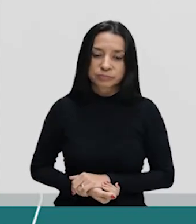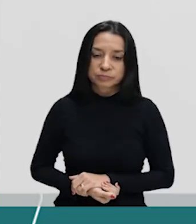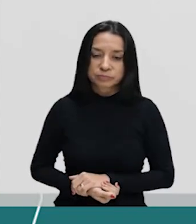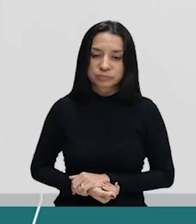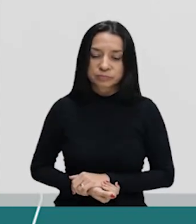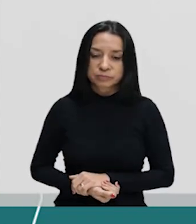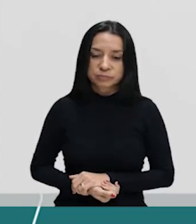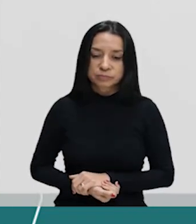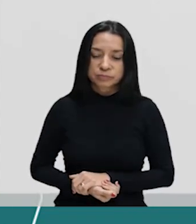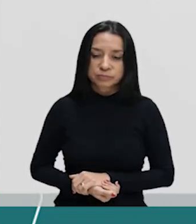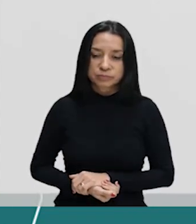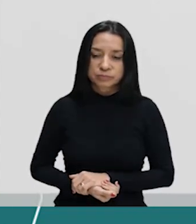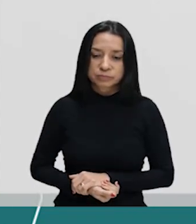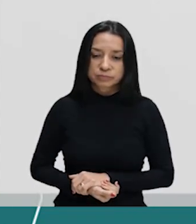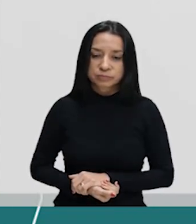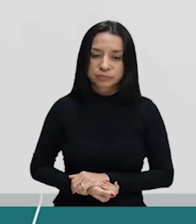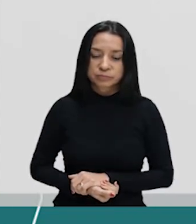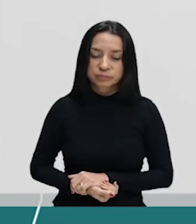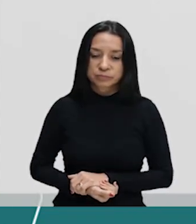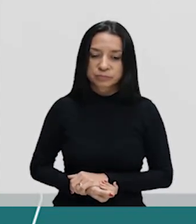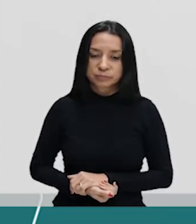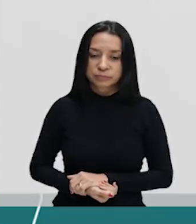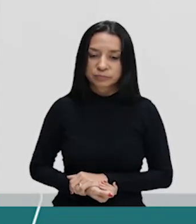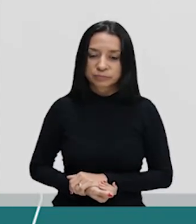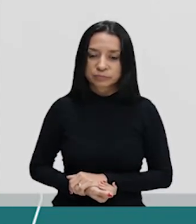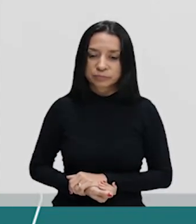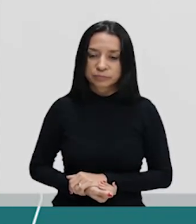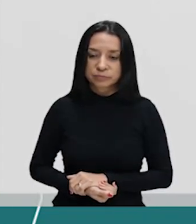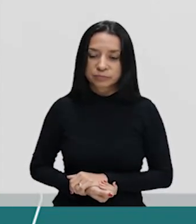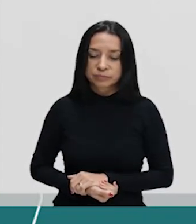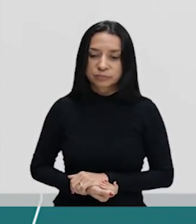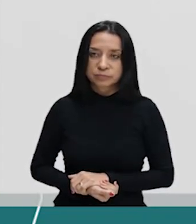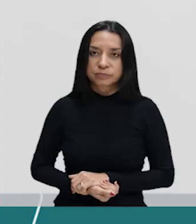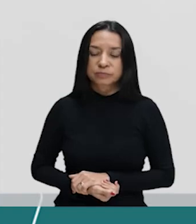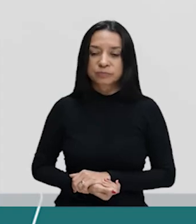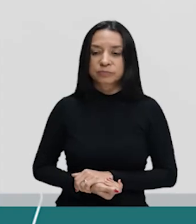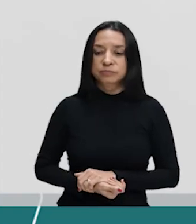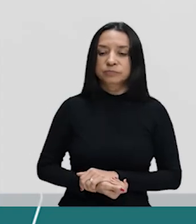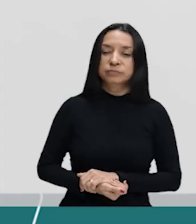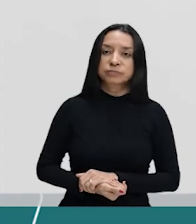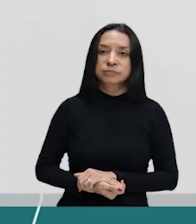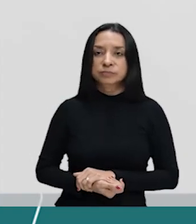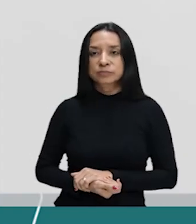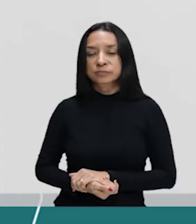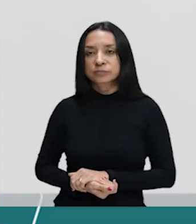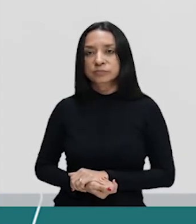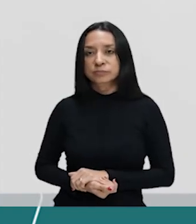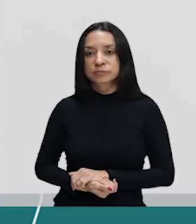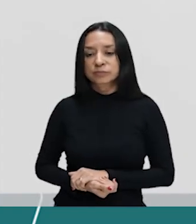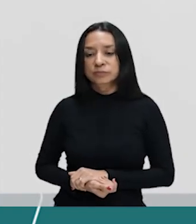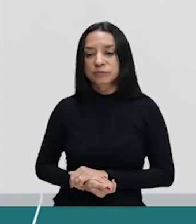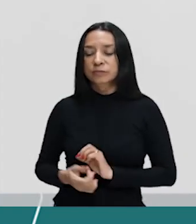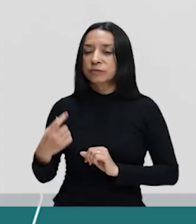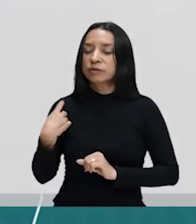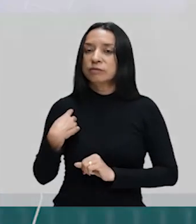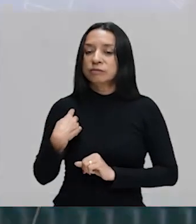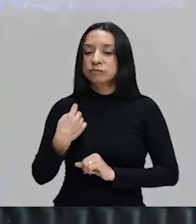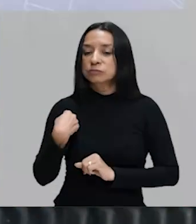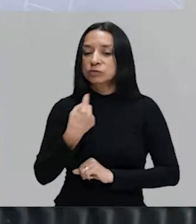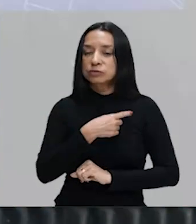o filho é somente de Maria e não de Pedro também, tá? Então, nós temos